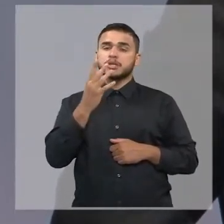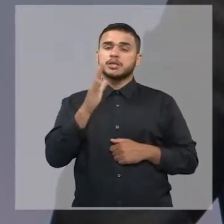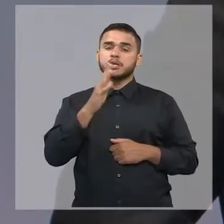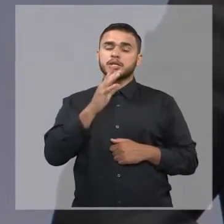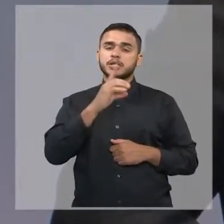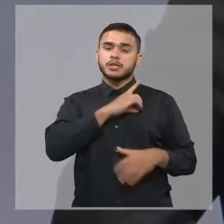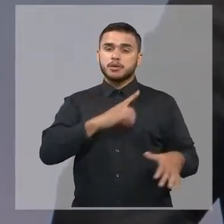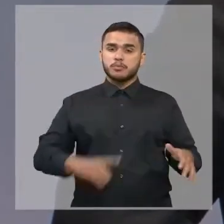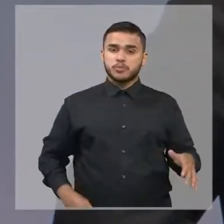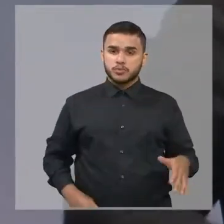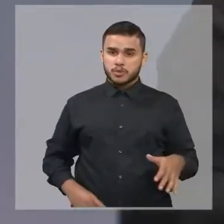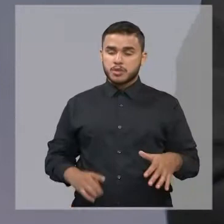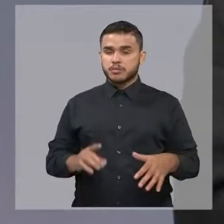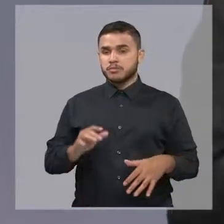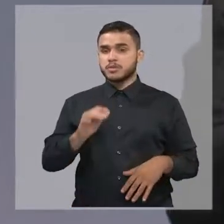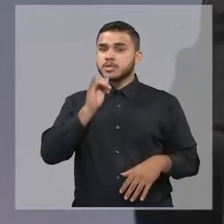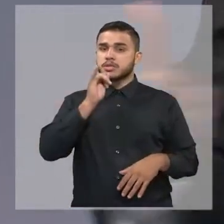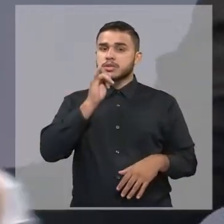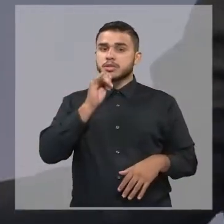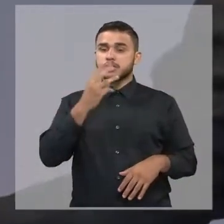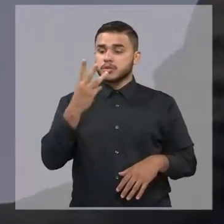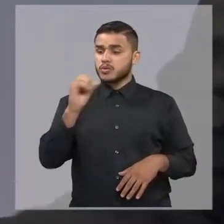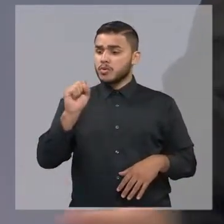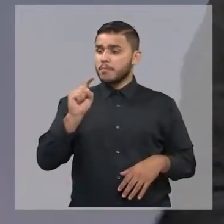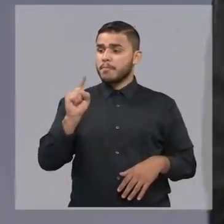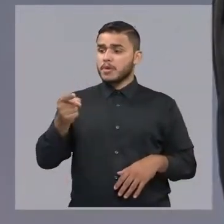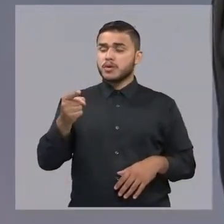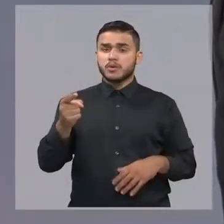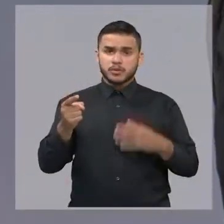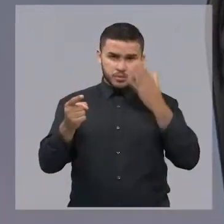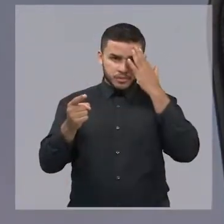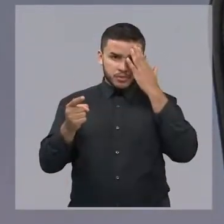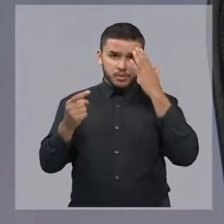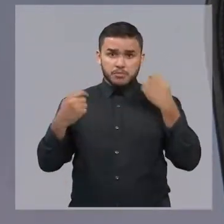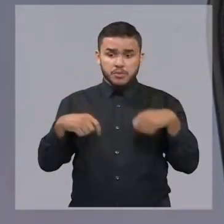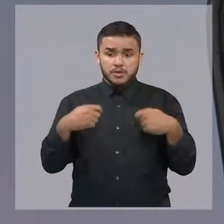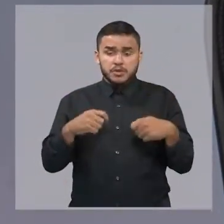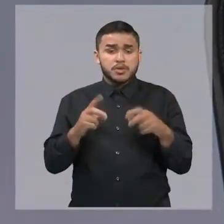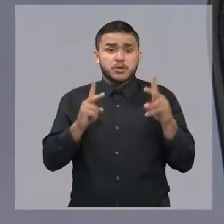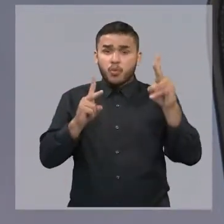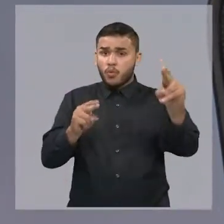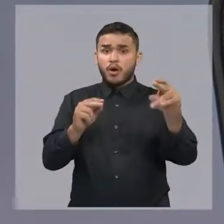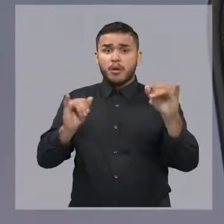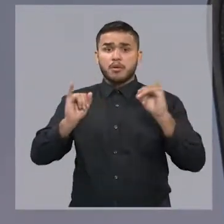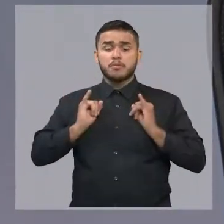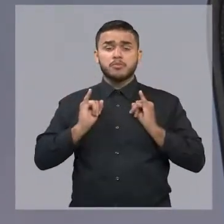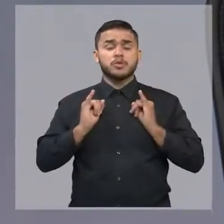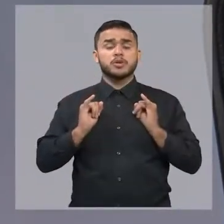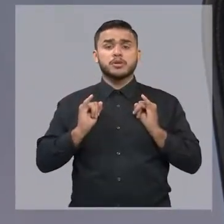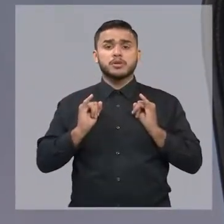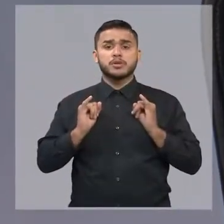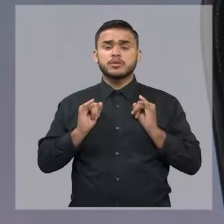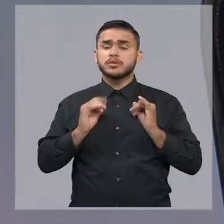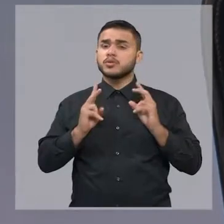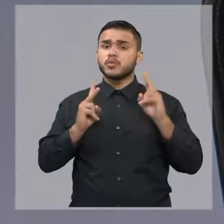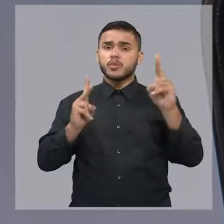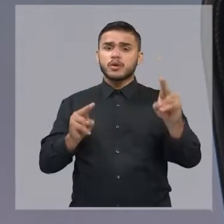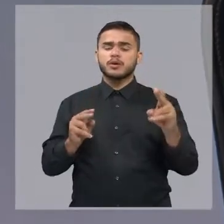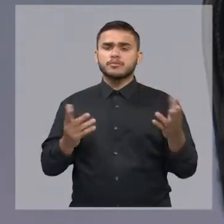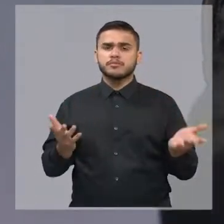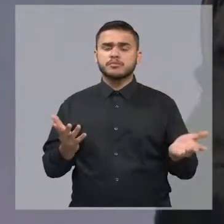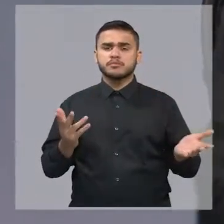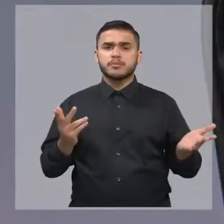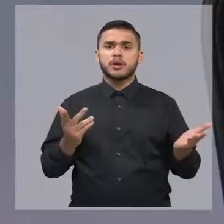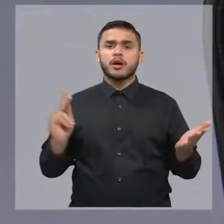igual o porteiro da Câmara dos Deputados, que ele tem que ter uma aposentadoria igual a do porteiro da Câmara dos Deputados. E parece que existe